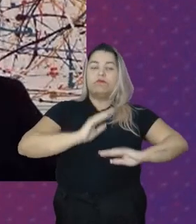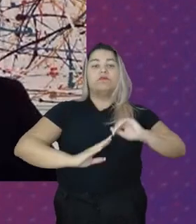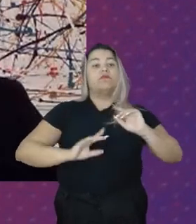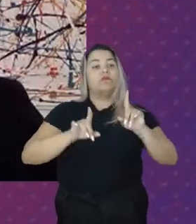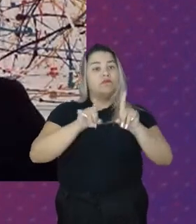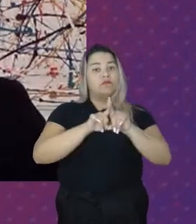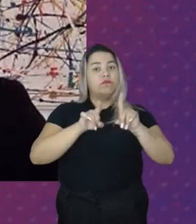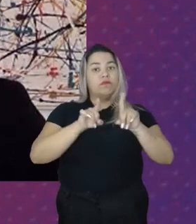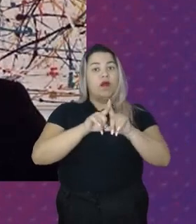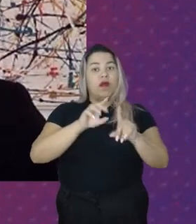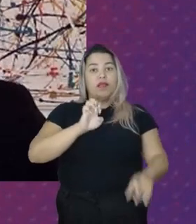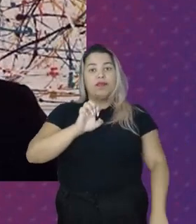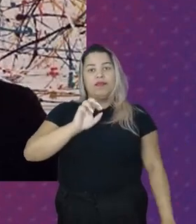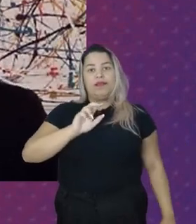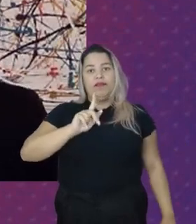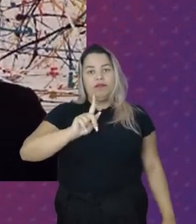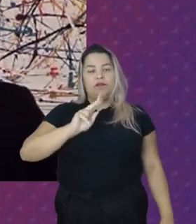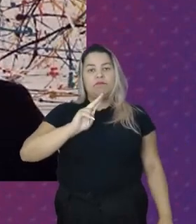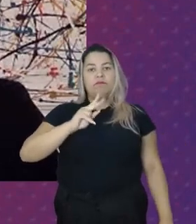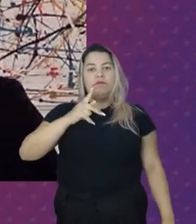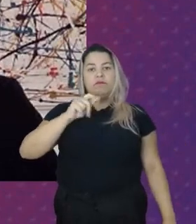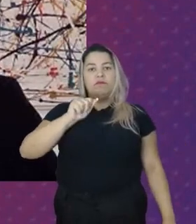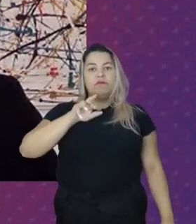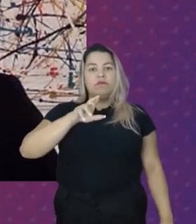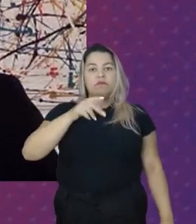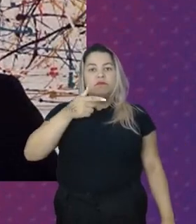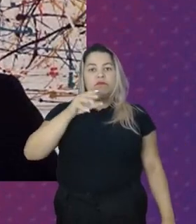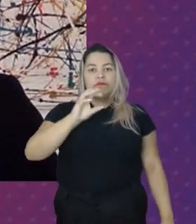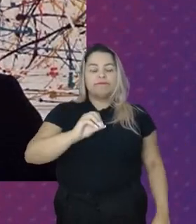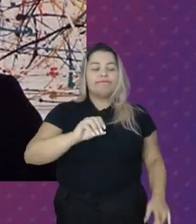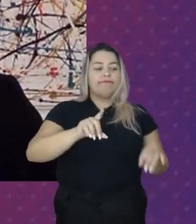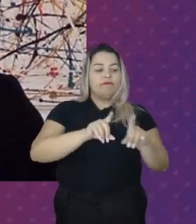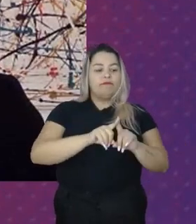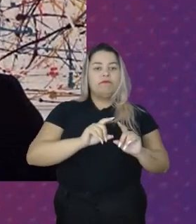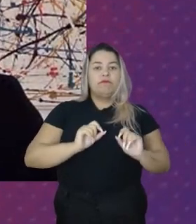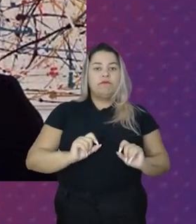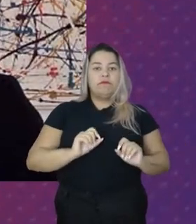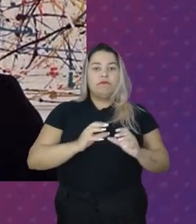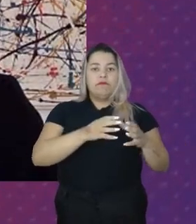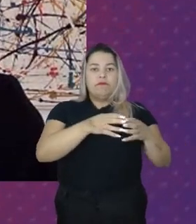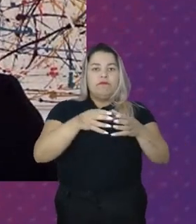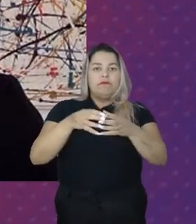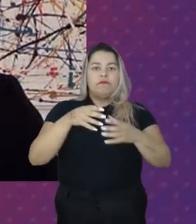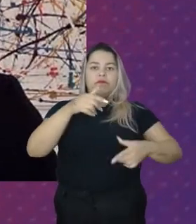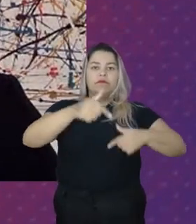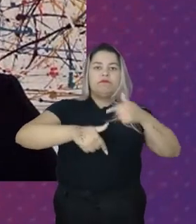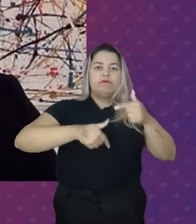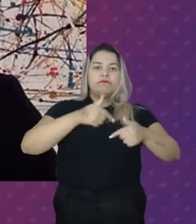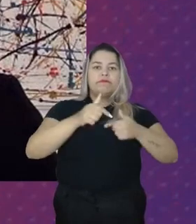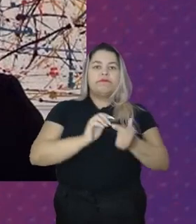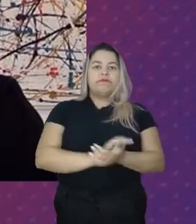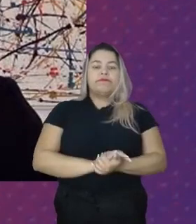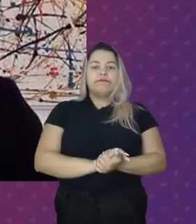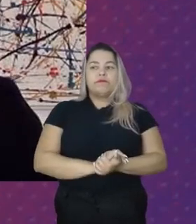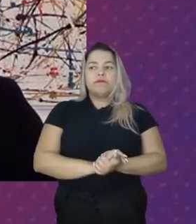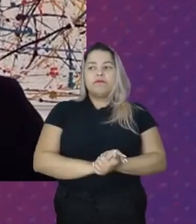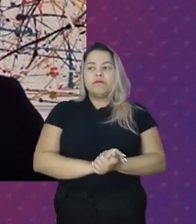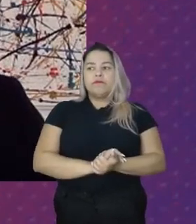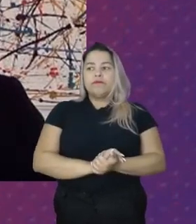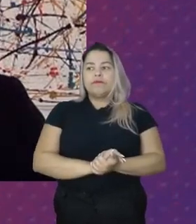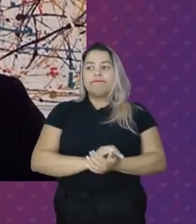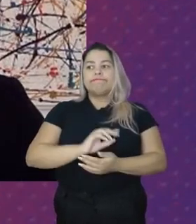da equiparação de direitos em relação às demais categorias de trabalhadores e trabalhadoras.